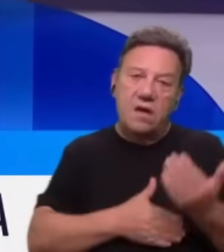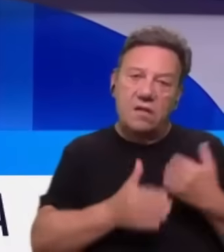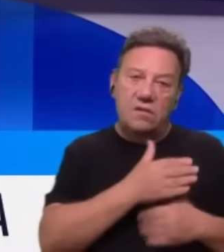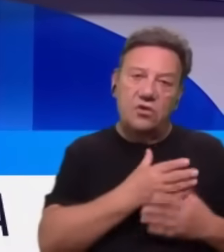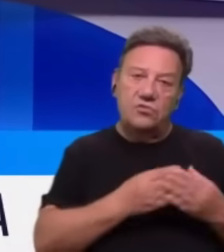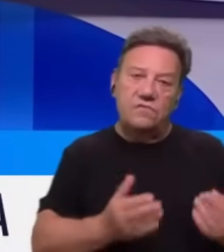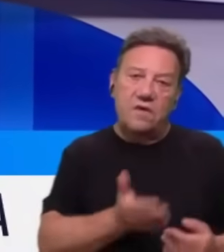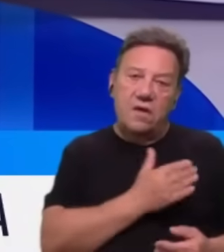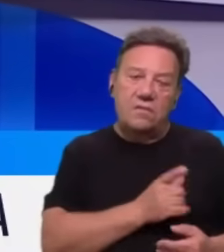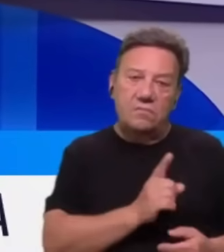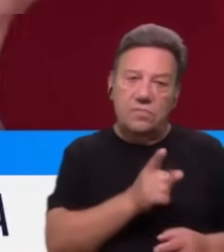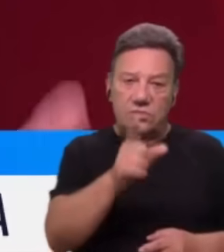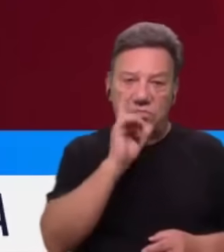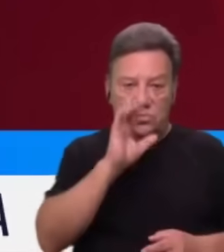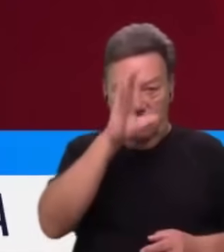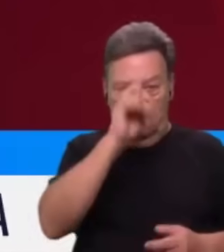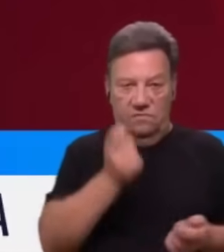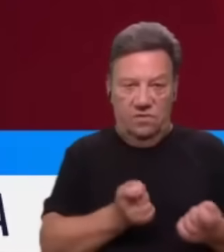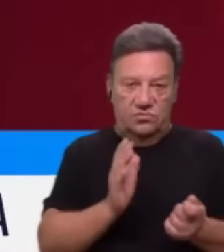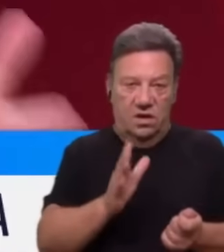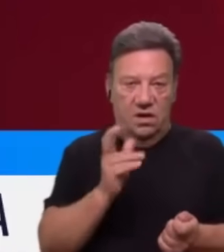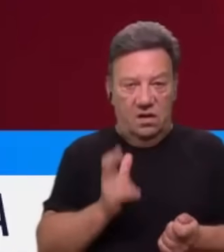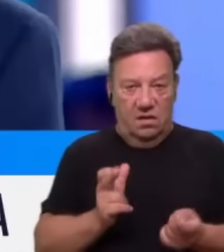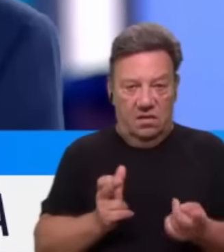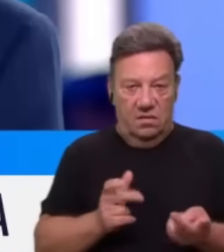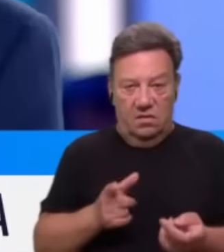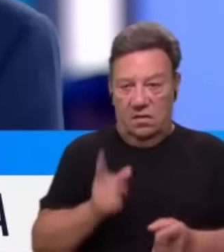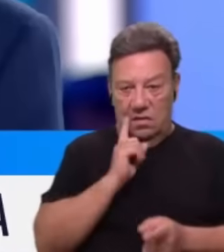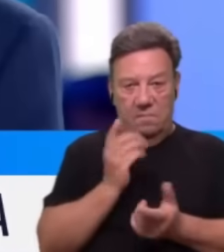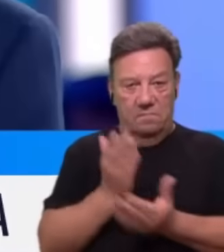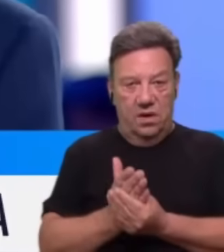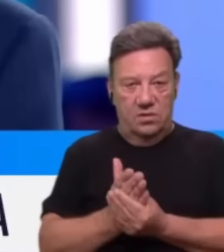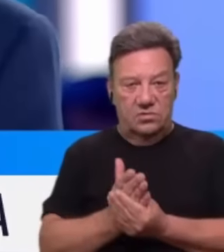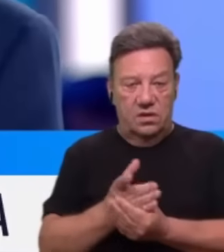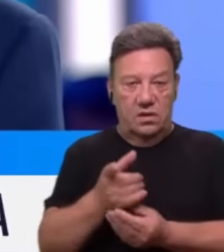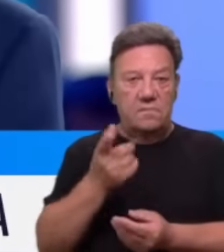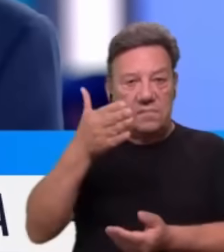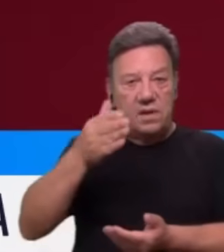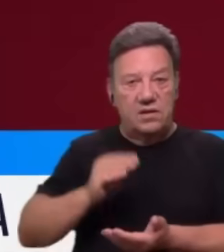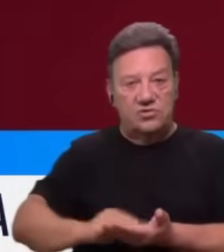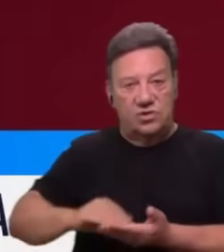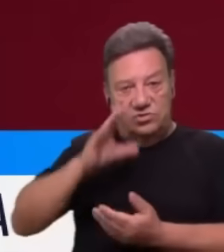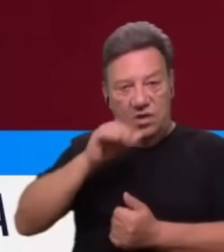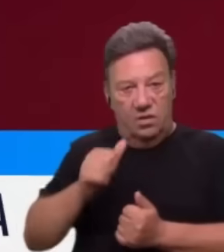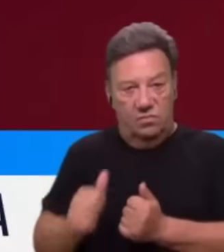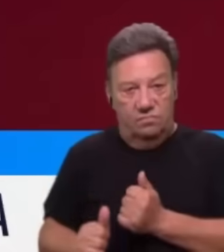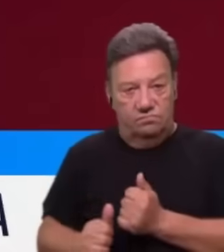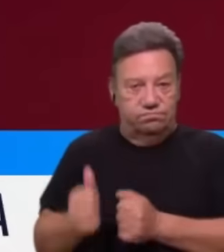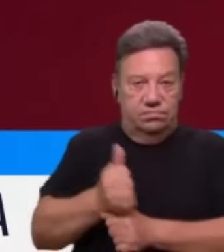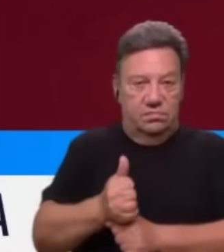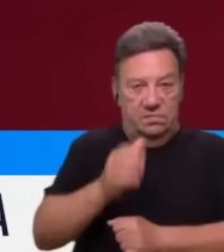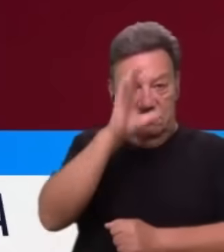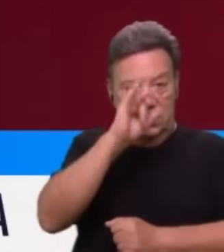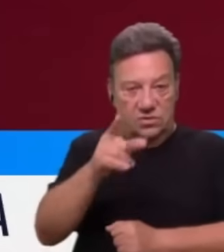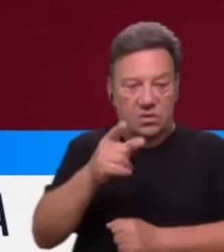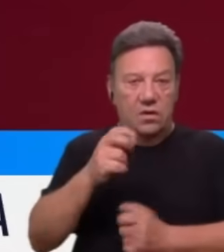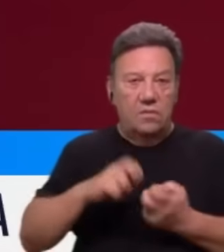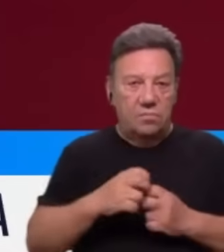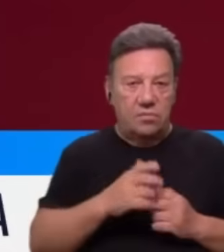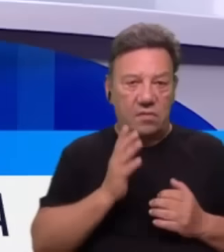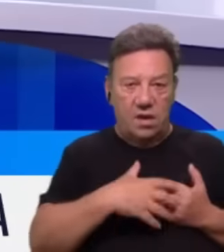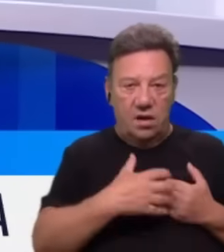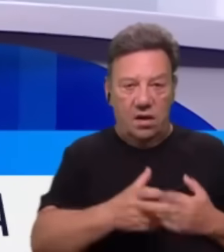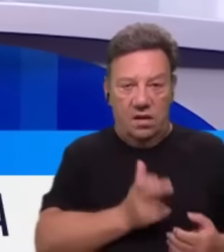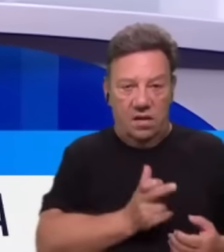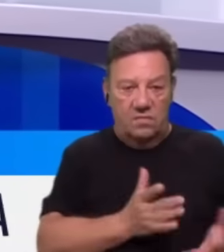resolvido o senhor é governante há vários anos nesta pasta primeiro como se Deputado depois como Ministro o problema arrasta-se